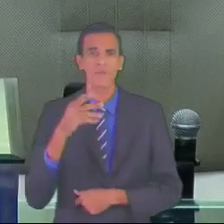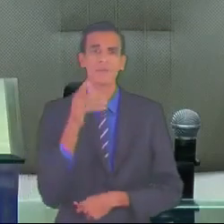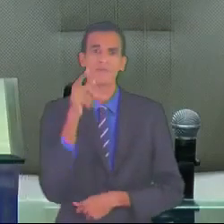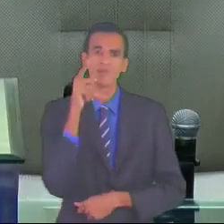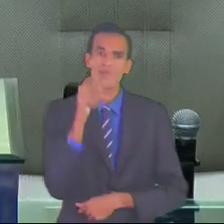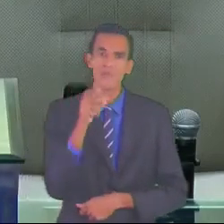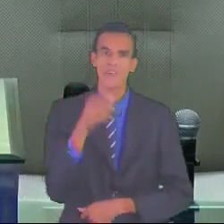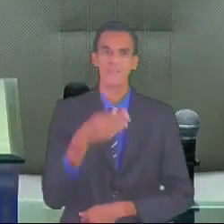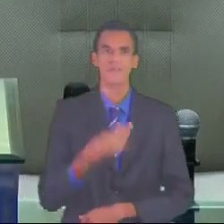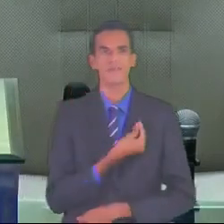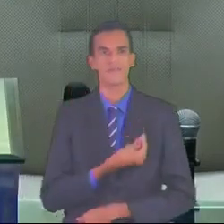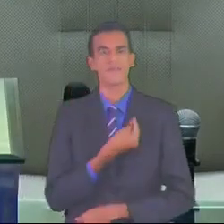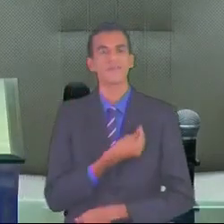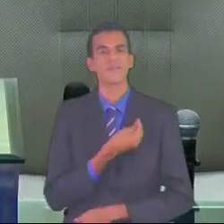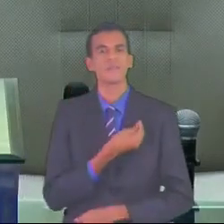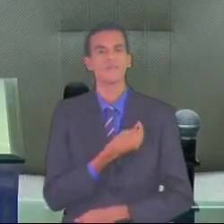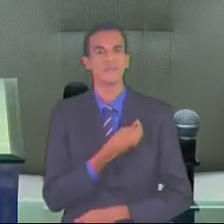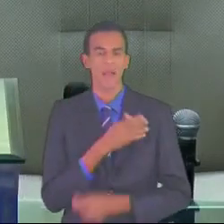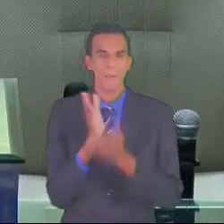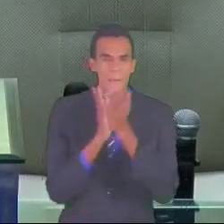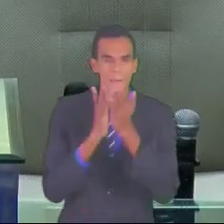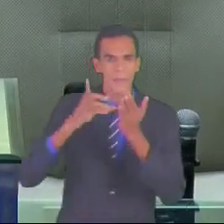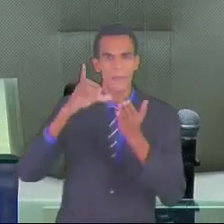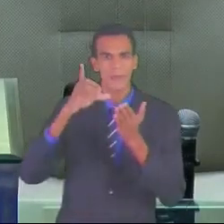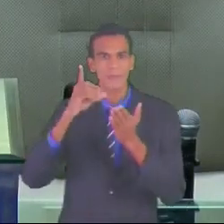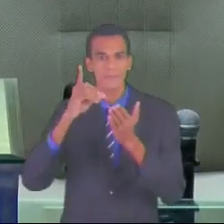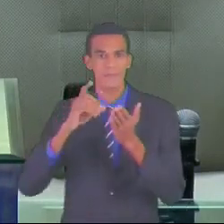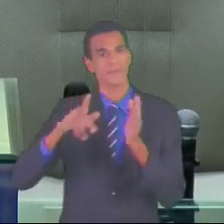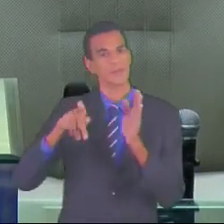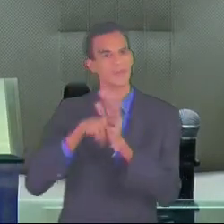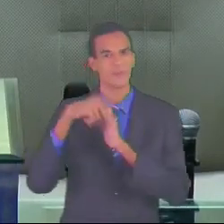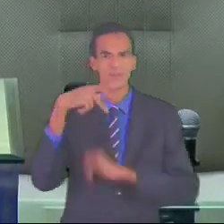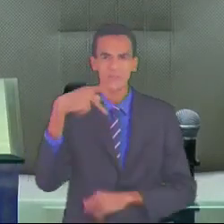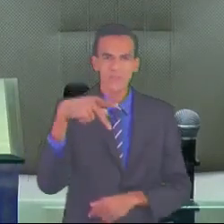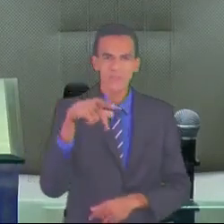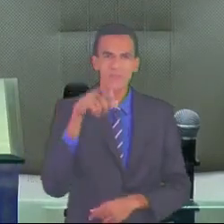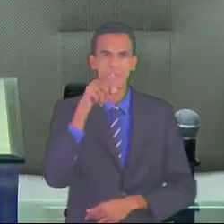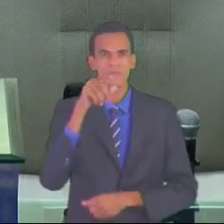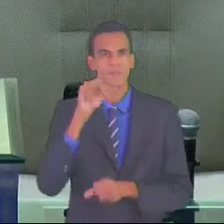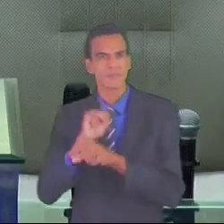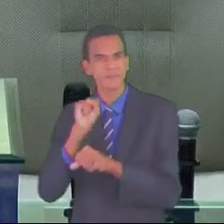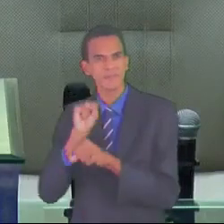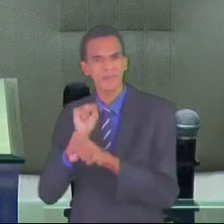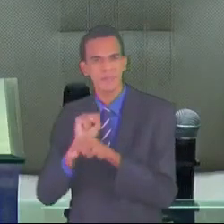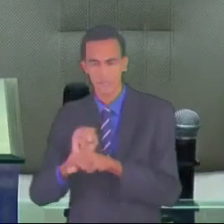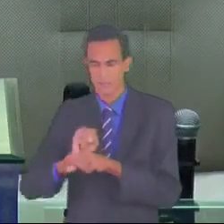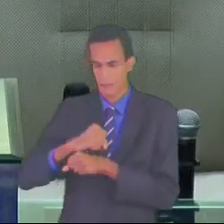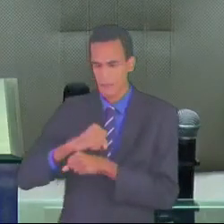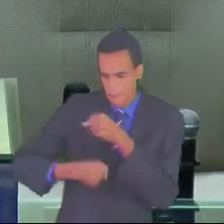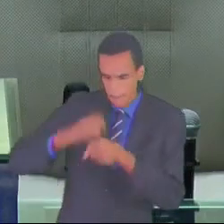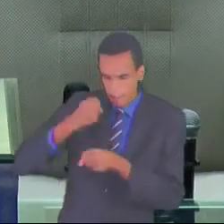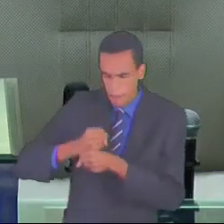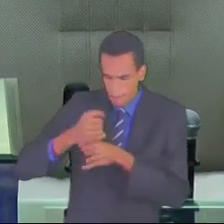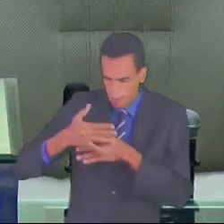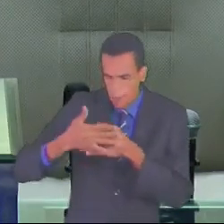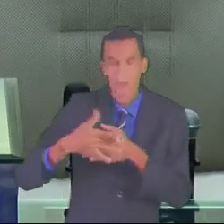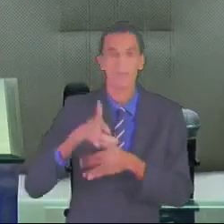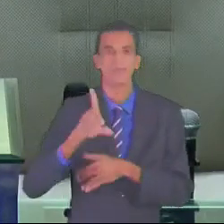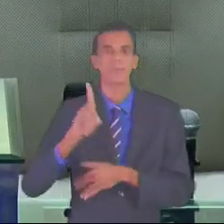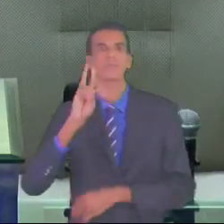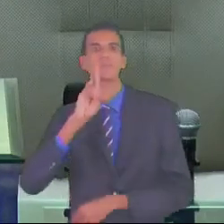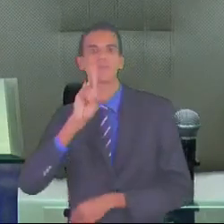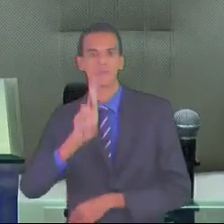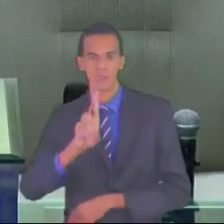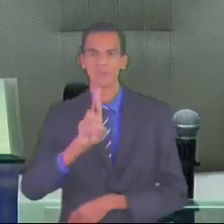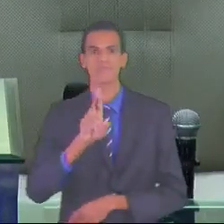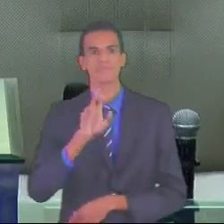vida. Ah, palavra de Deus para você. E isto que você está esperando há tanto tempo, Deus tem